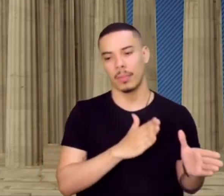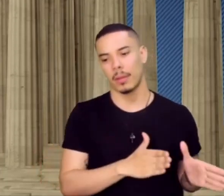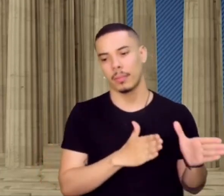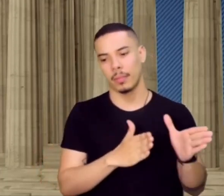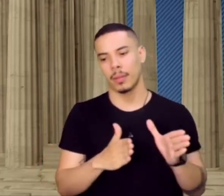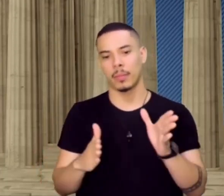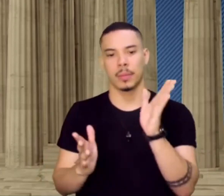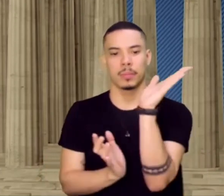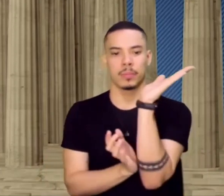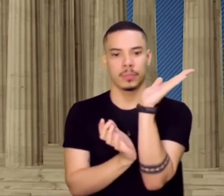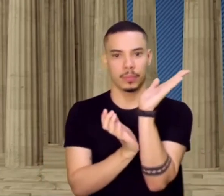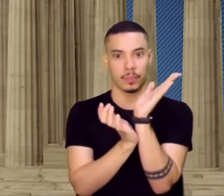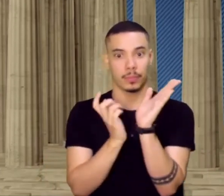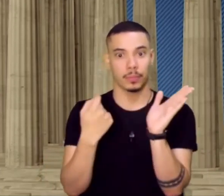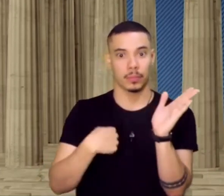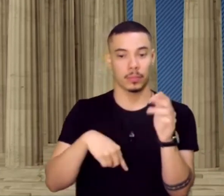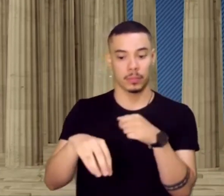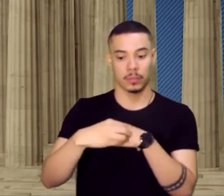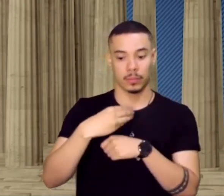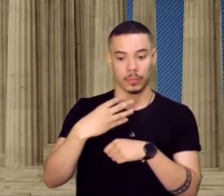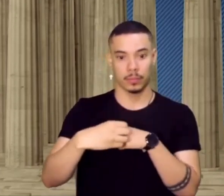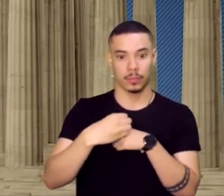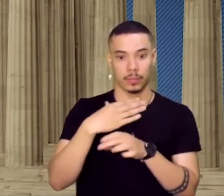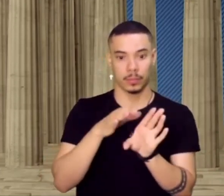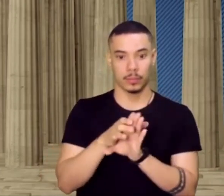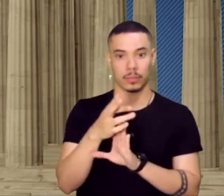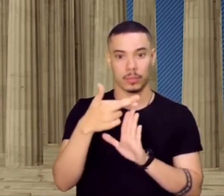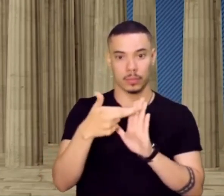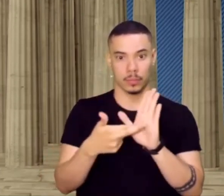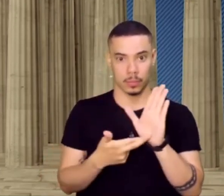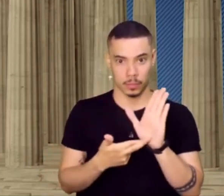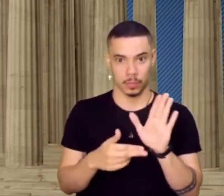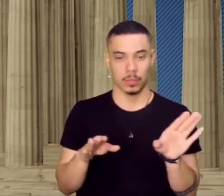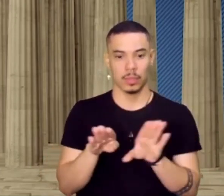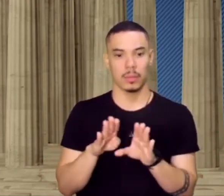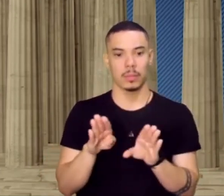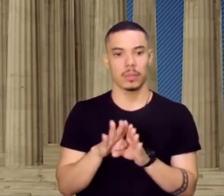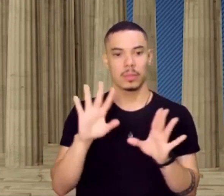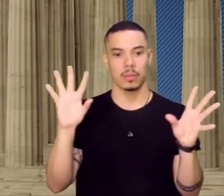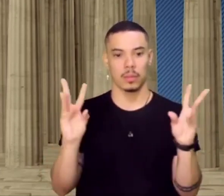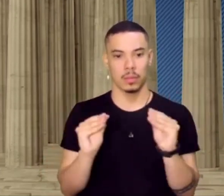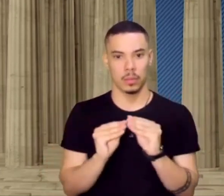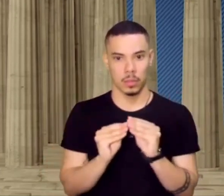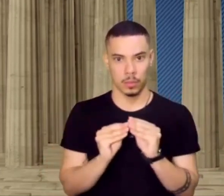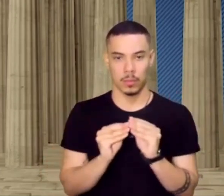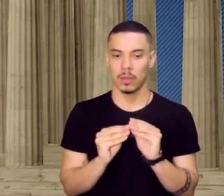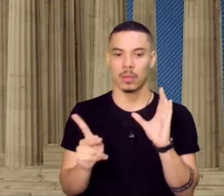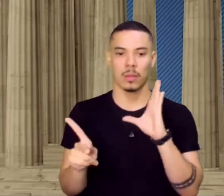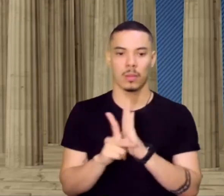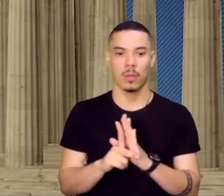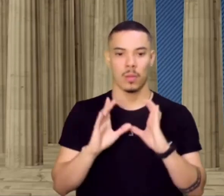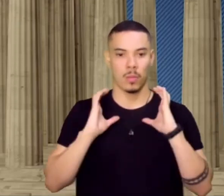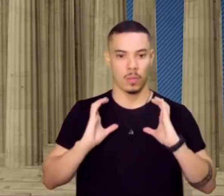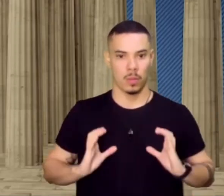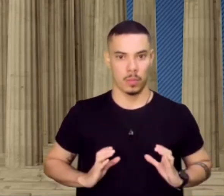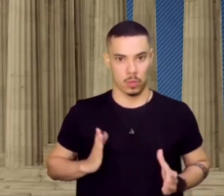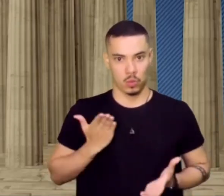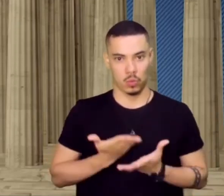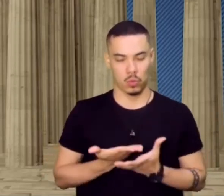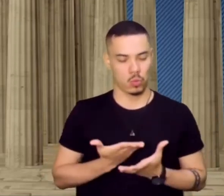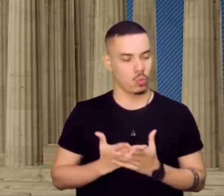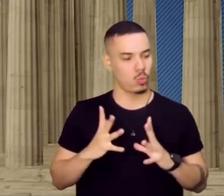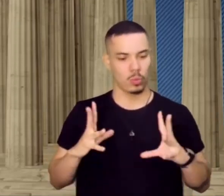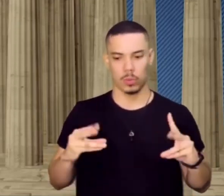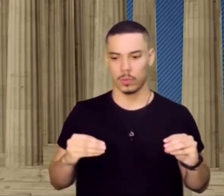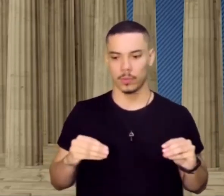que me regrar quanto a isso, tenho que economizar aqui, tenho que disciplinar-me no meu comportamento de estudo, é assim.